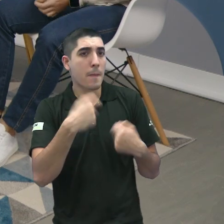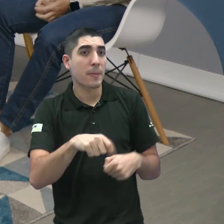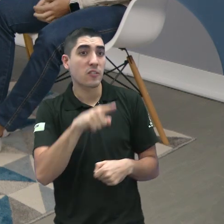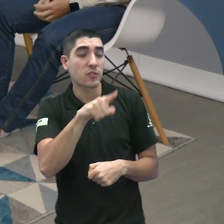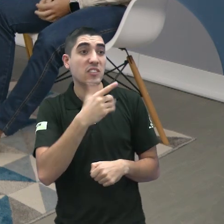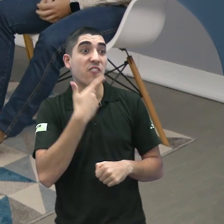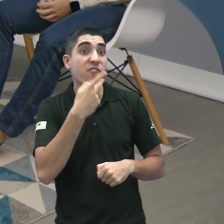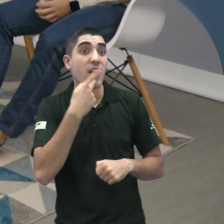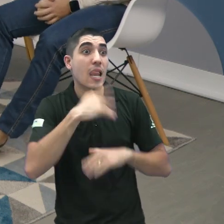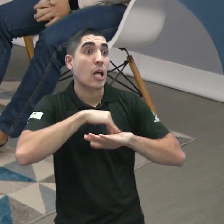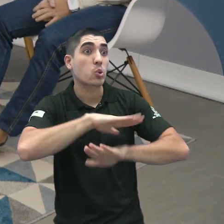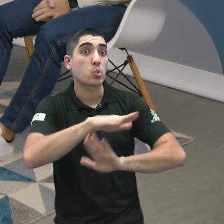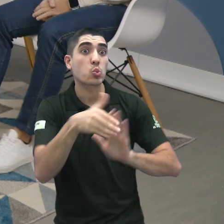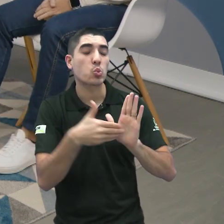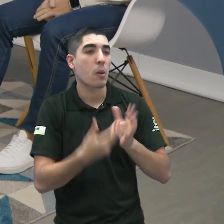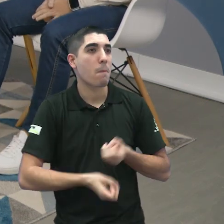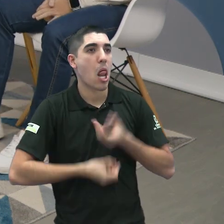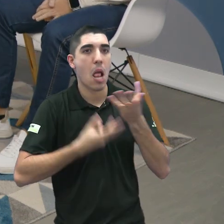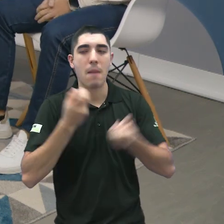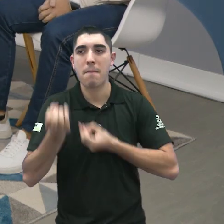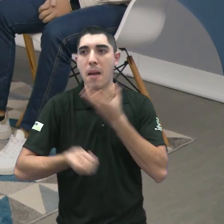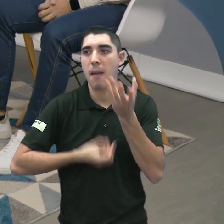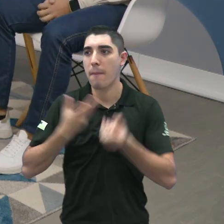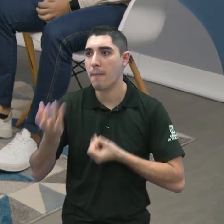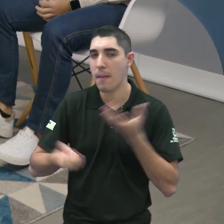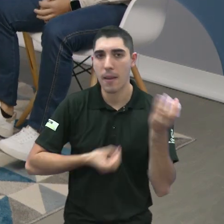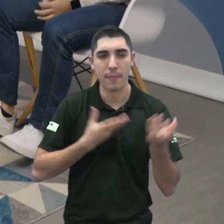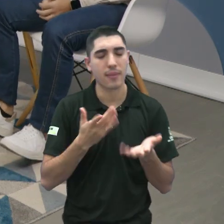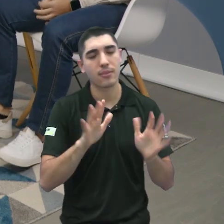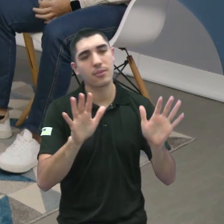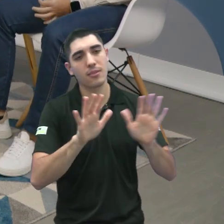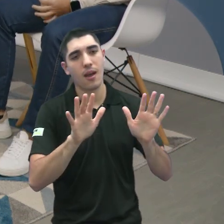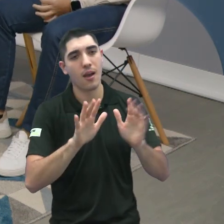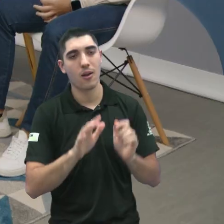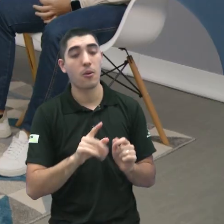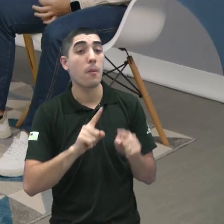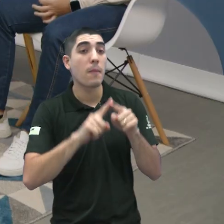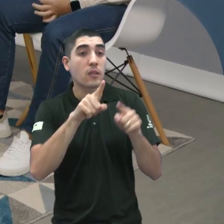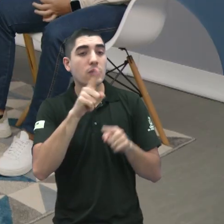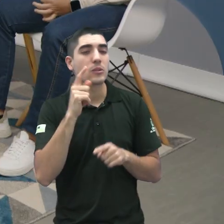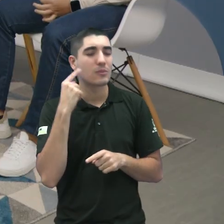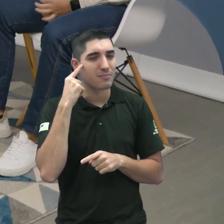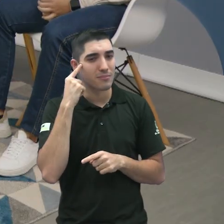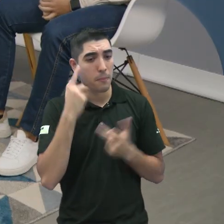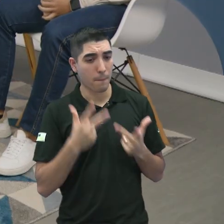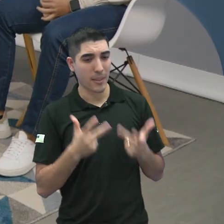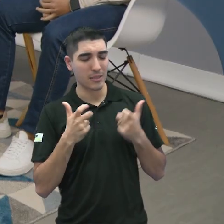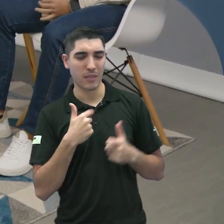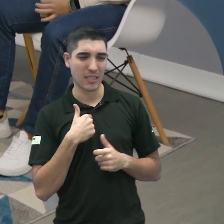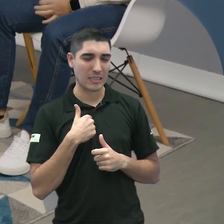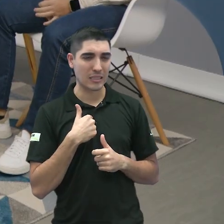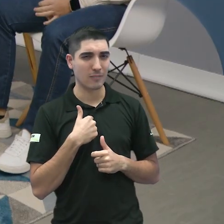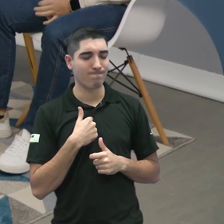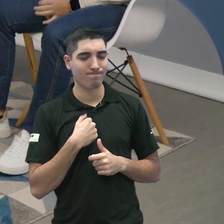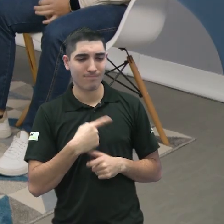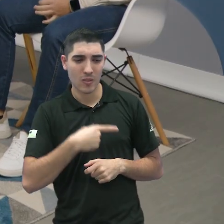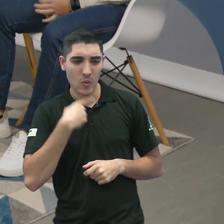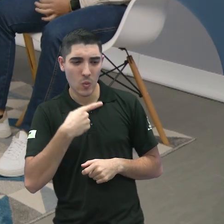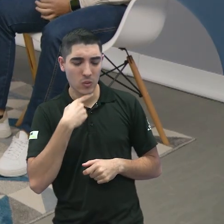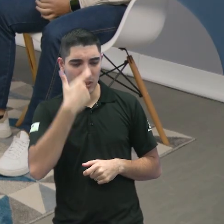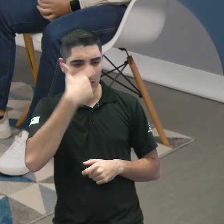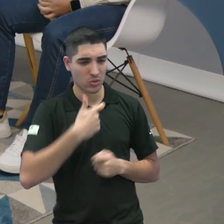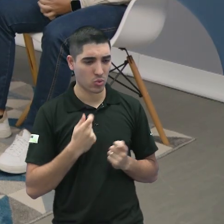assistindo, também não precisa ser 880, né, você falar tudo para todo mundo, não é isso, gente. Mas saber ali, né, poxa, eu não estou conseguindo